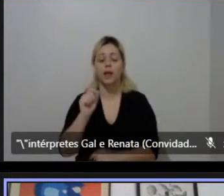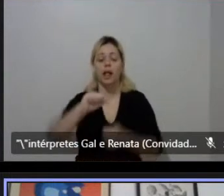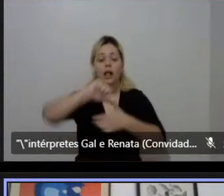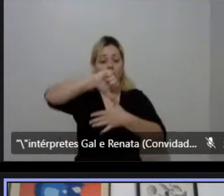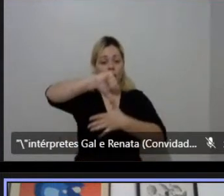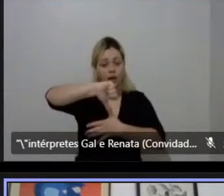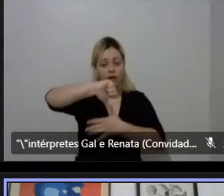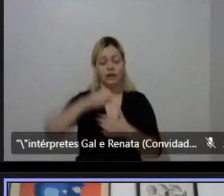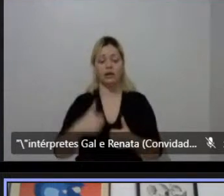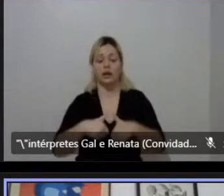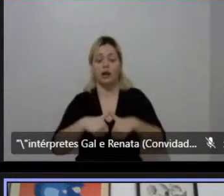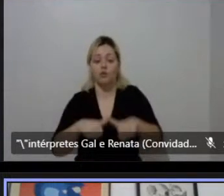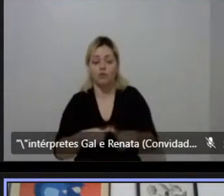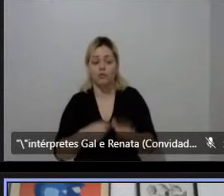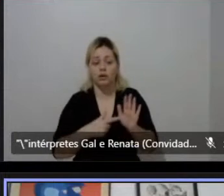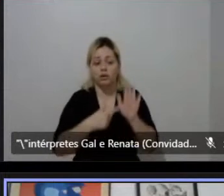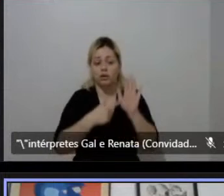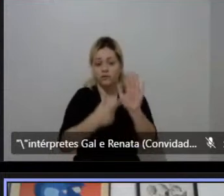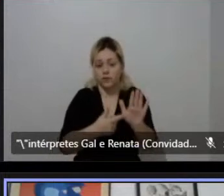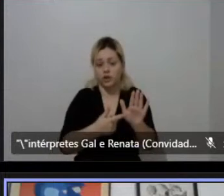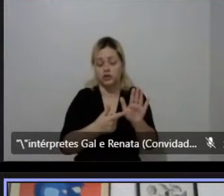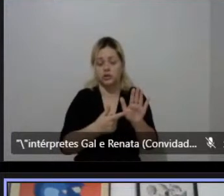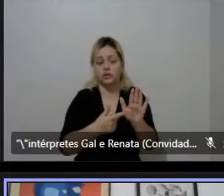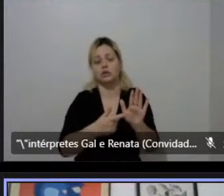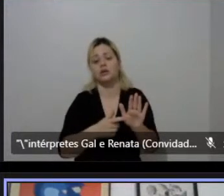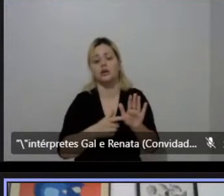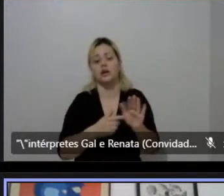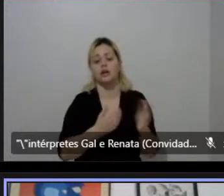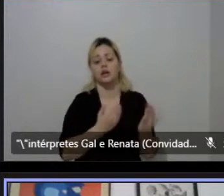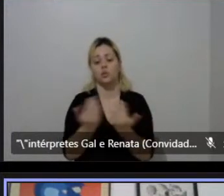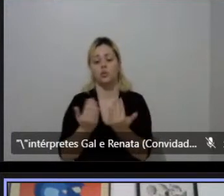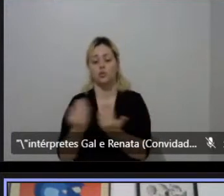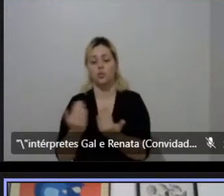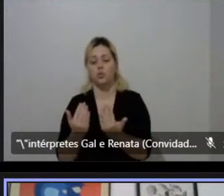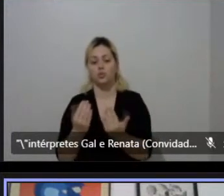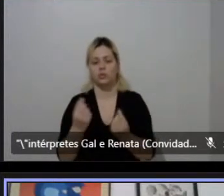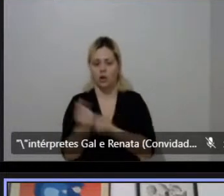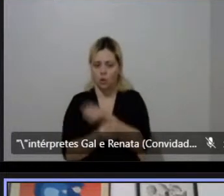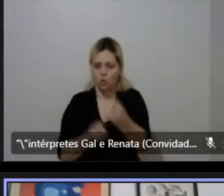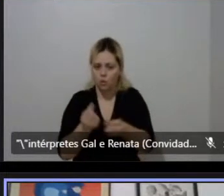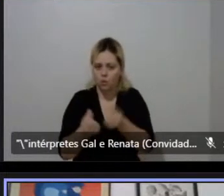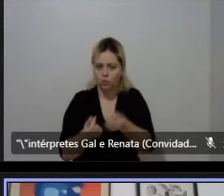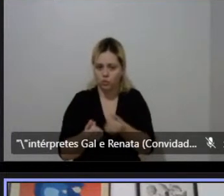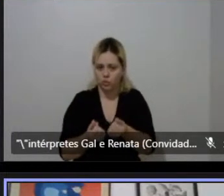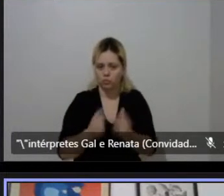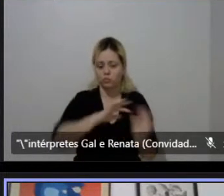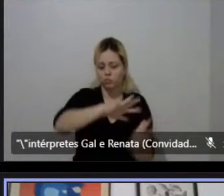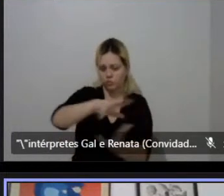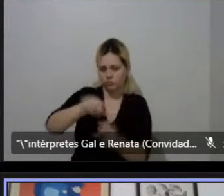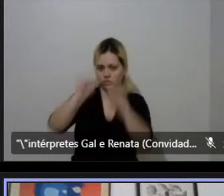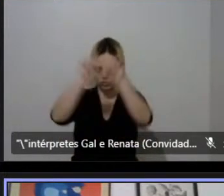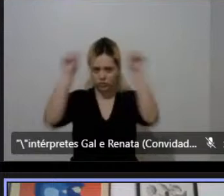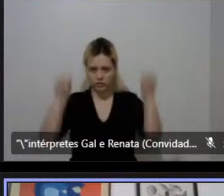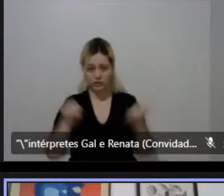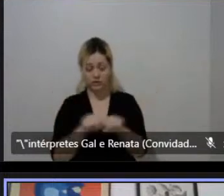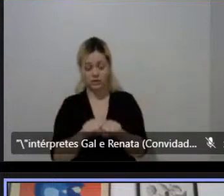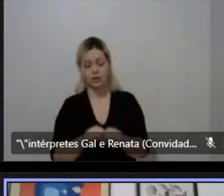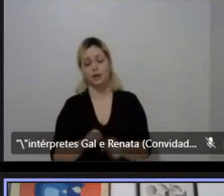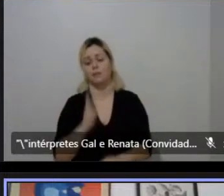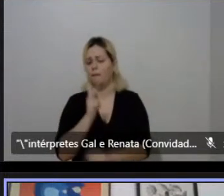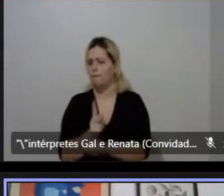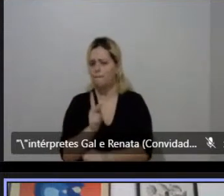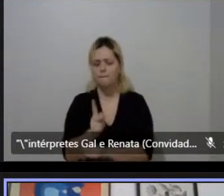ela está diante da lógica econômica mundial, do sistema mundo, né, sendo aí